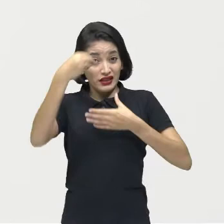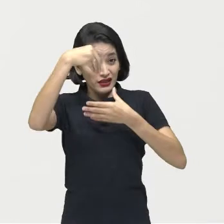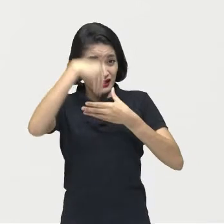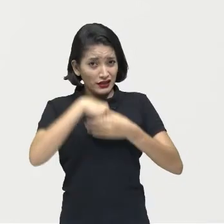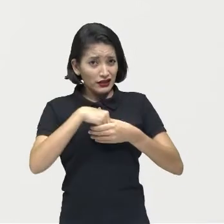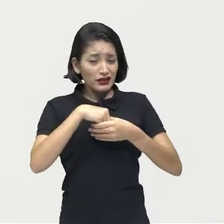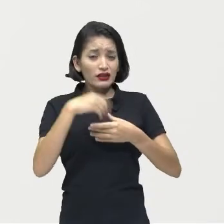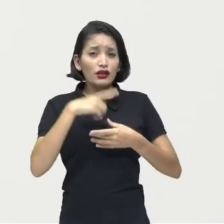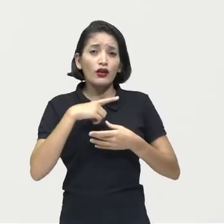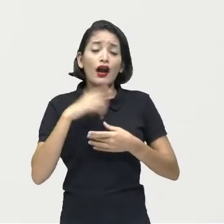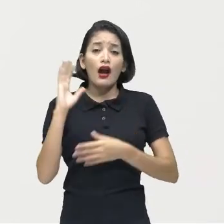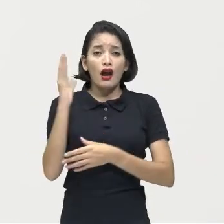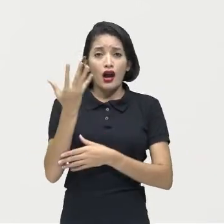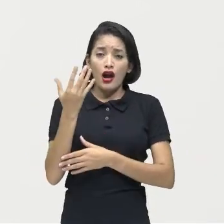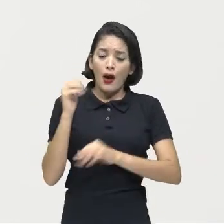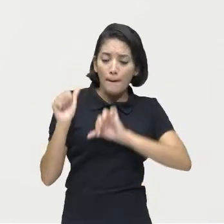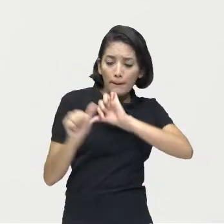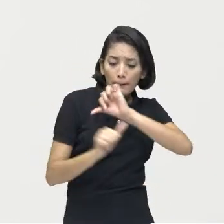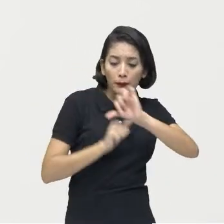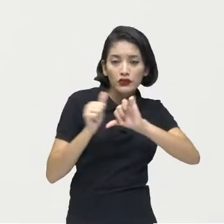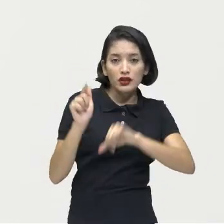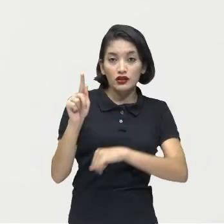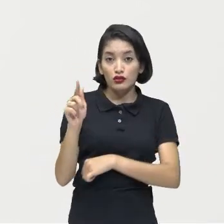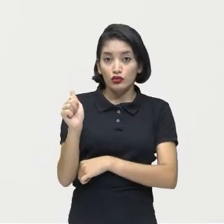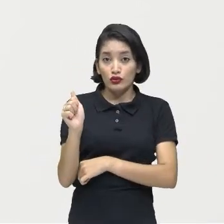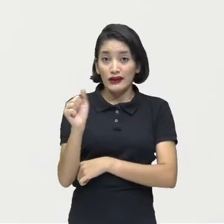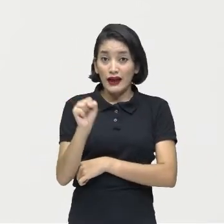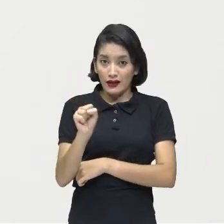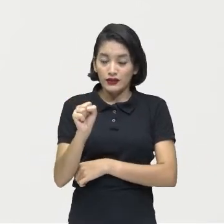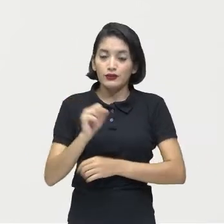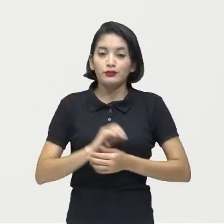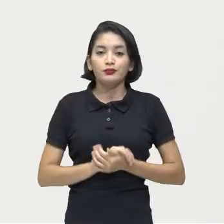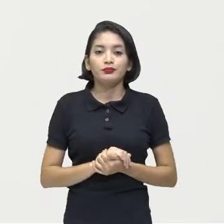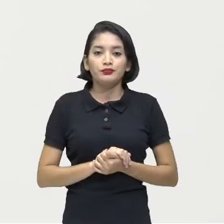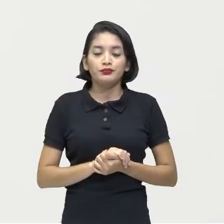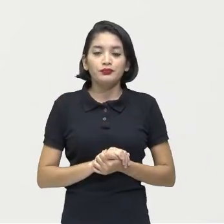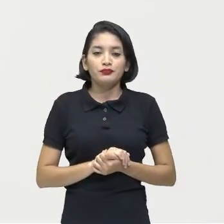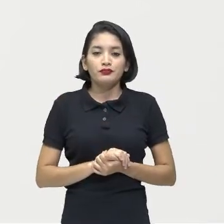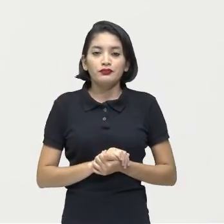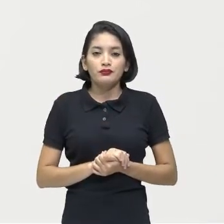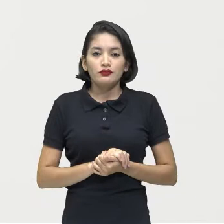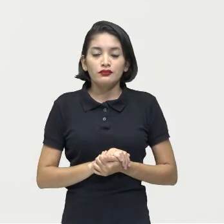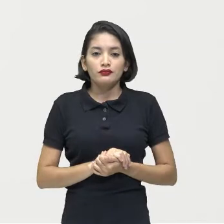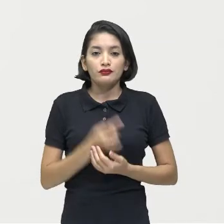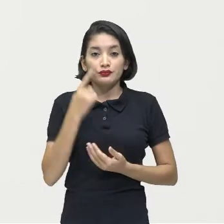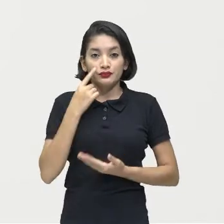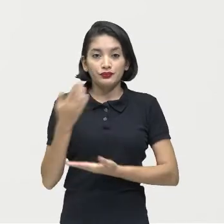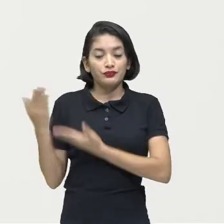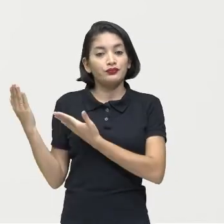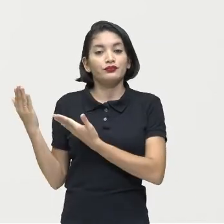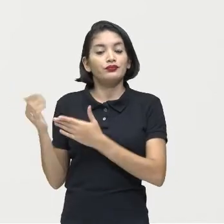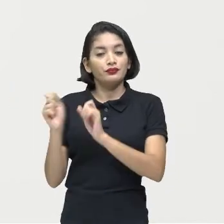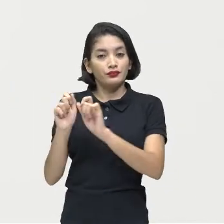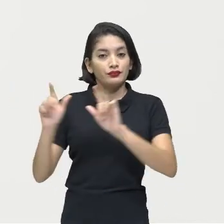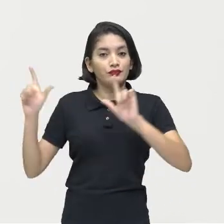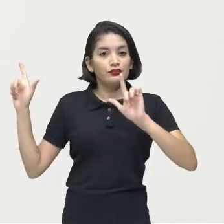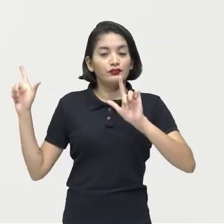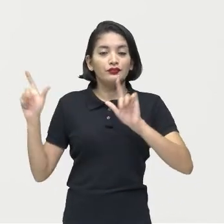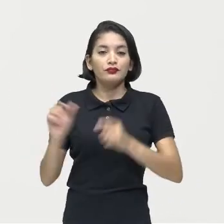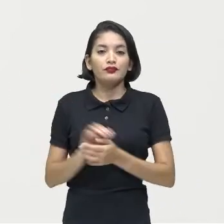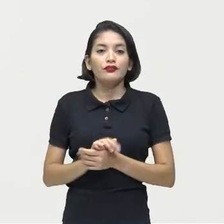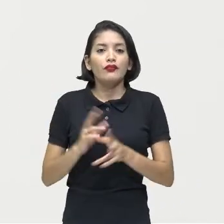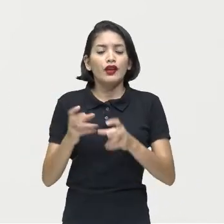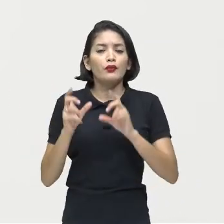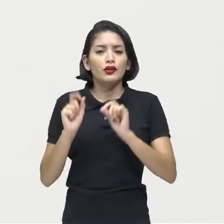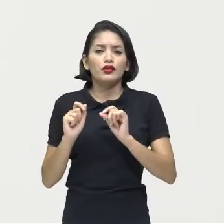que ocorrem ali as trocas gasosas, tá? Vamos observar aí na nossa próxima imagem, né? Então, a gente